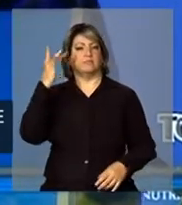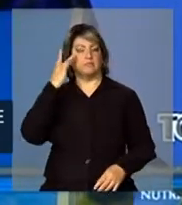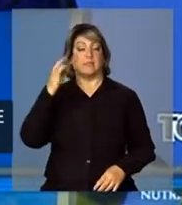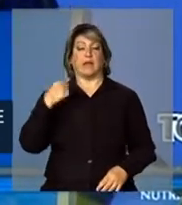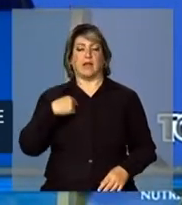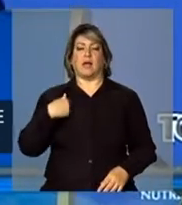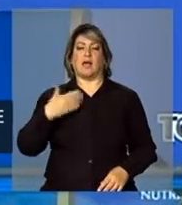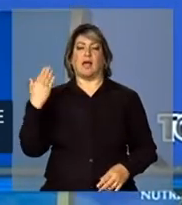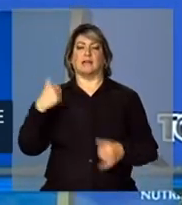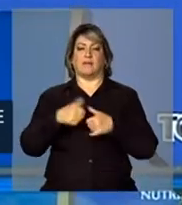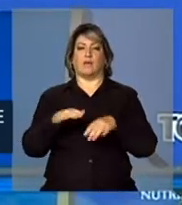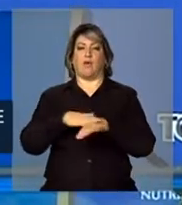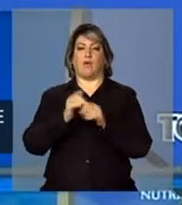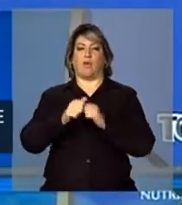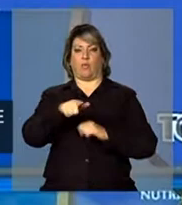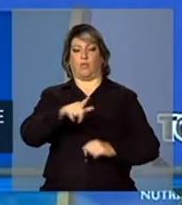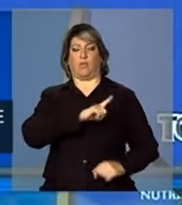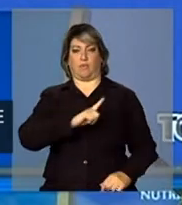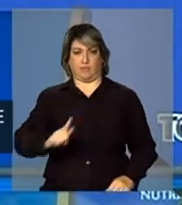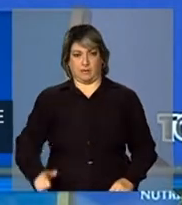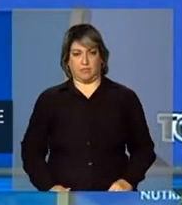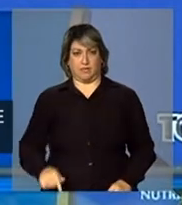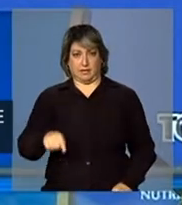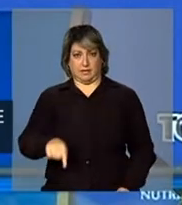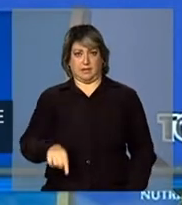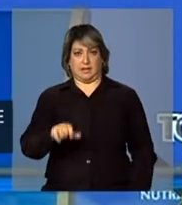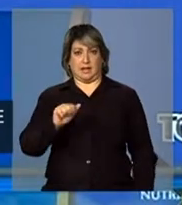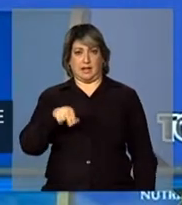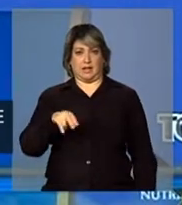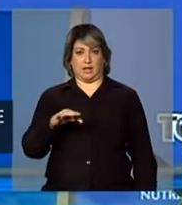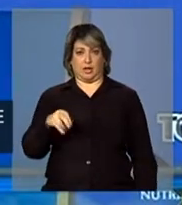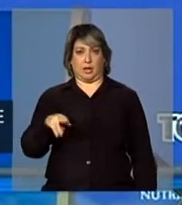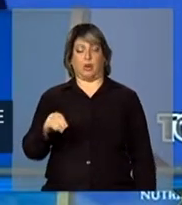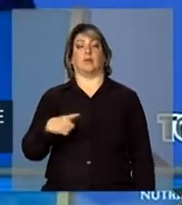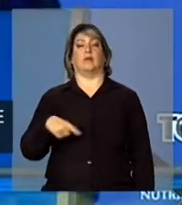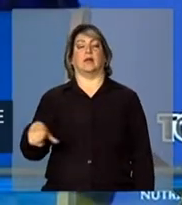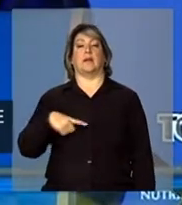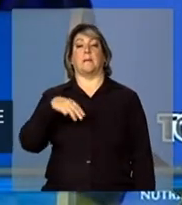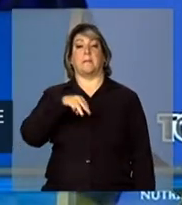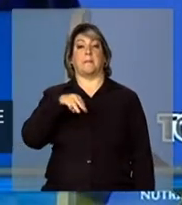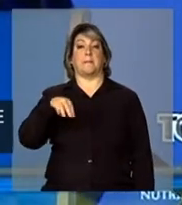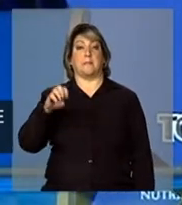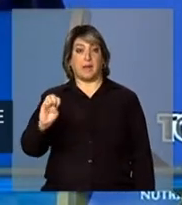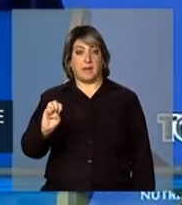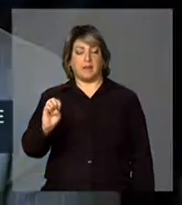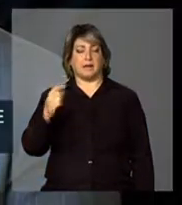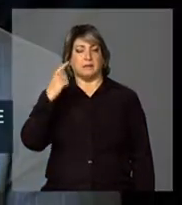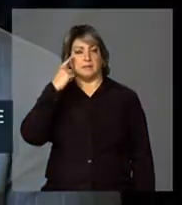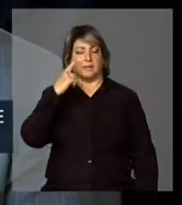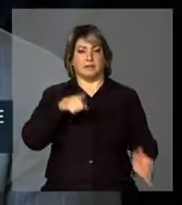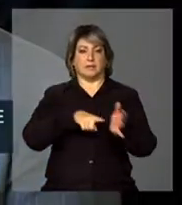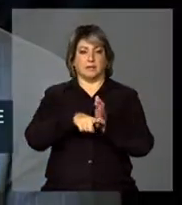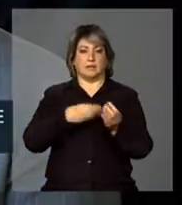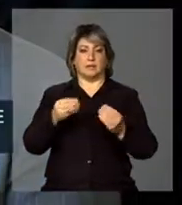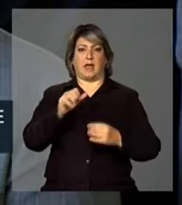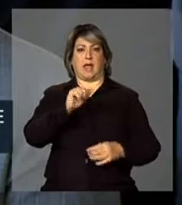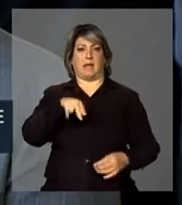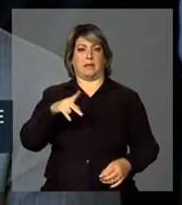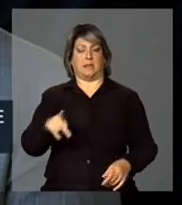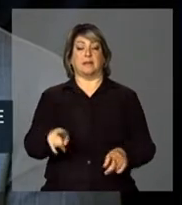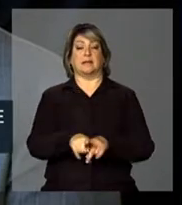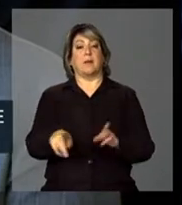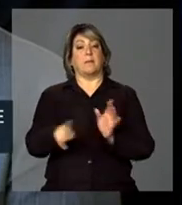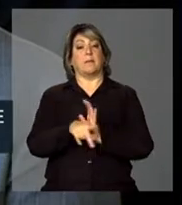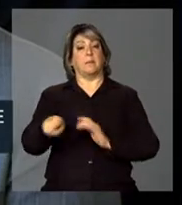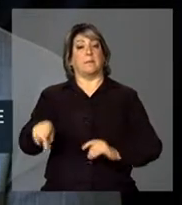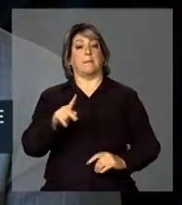Anastasia que, na nossa avaliação, na avaliação no Ministério de Minas e Energia, da ANP e da própria